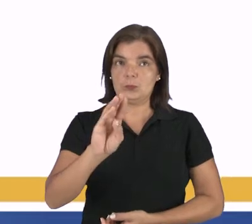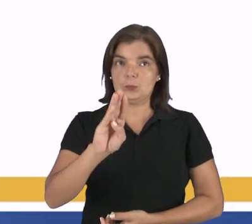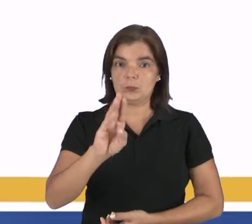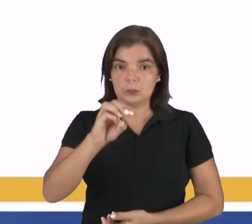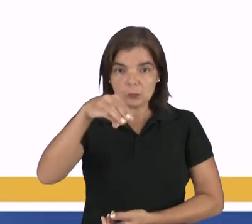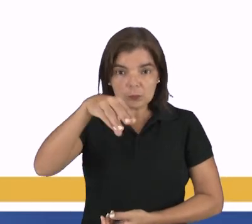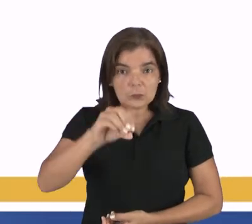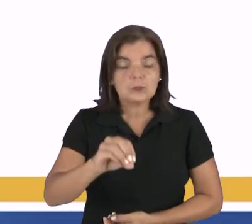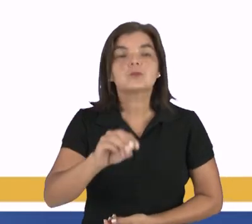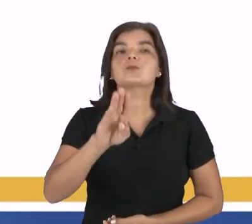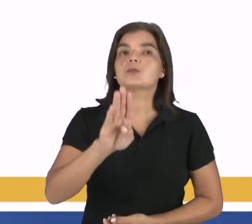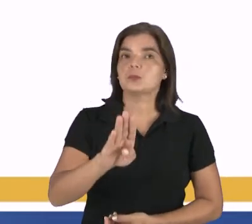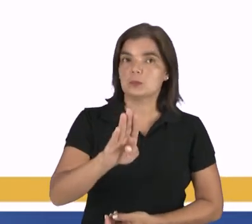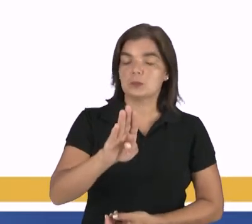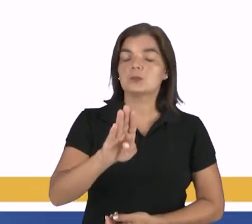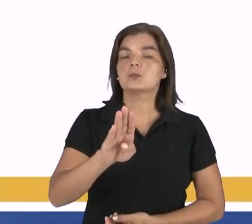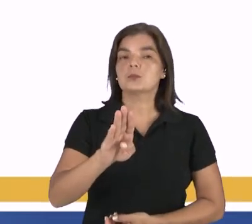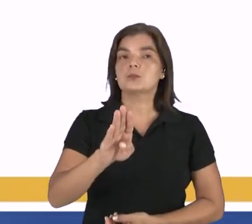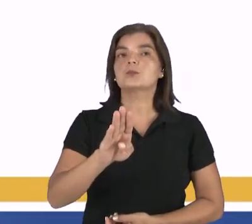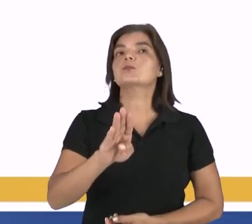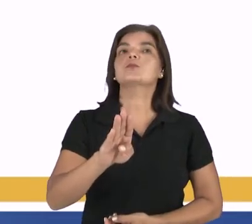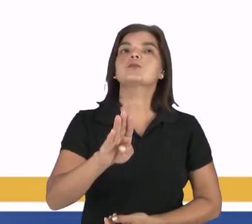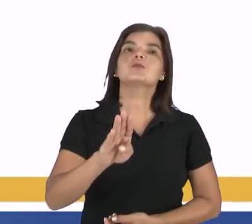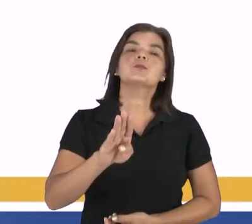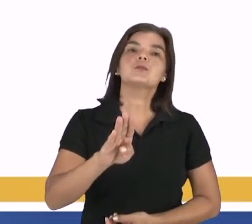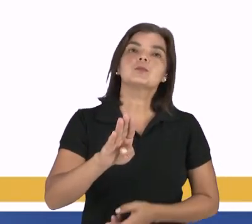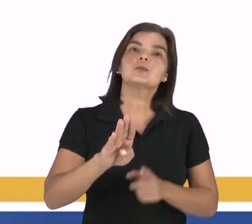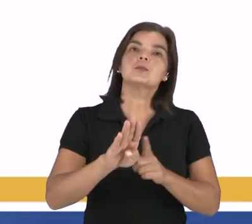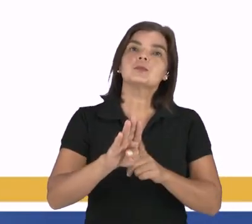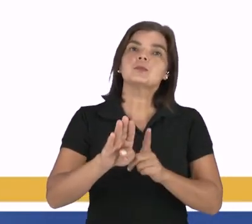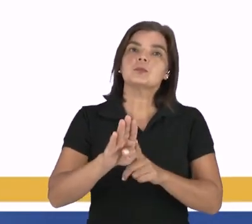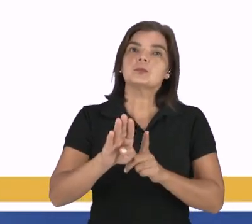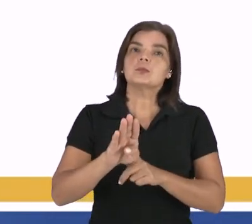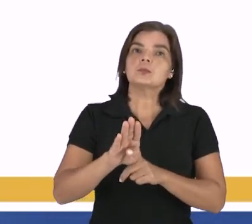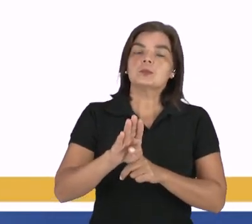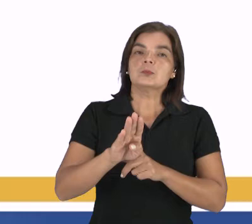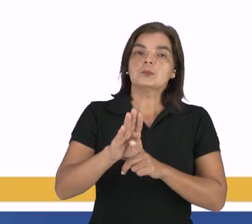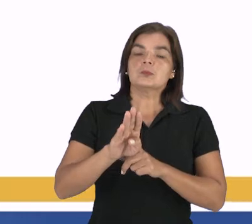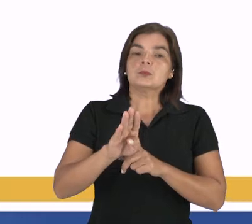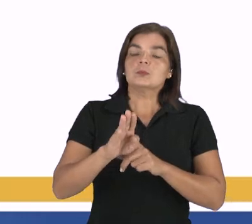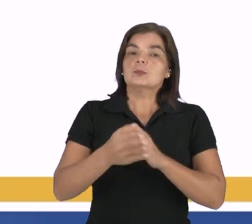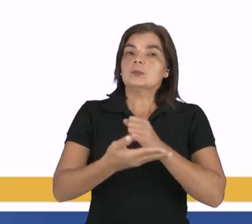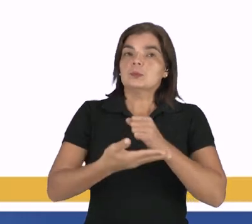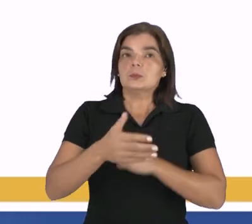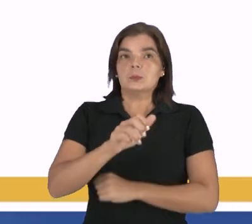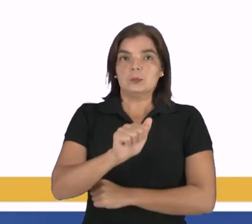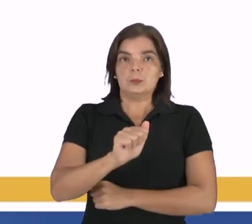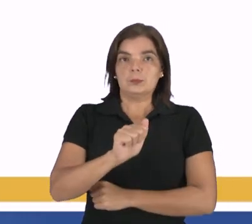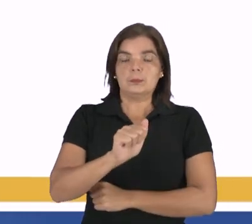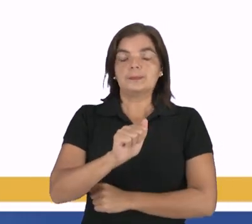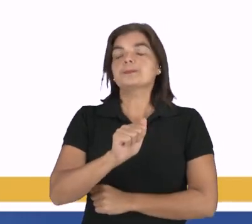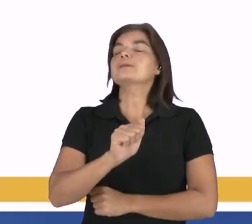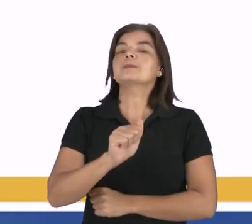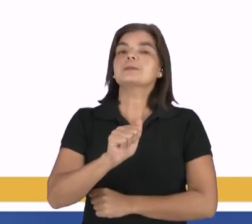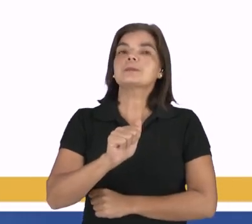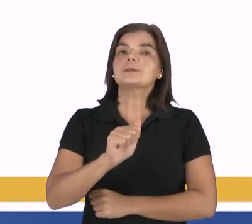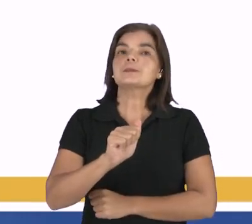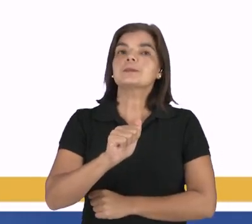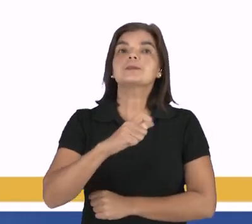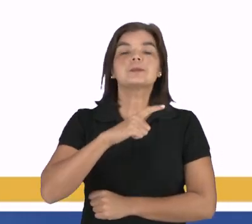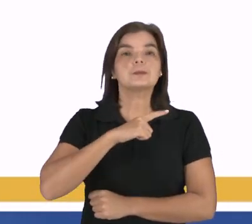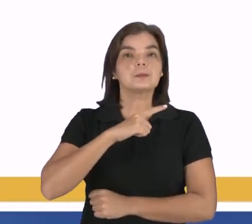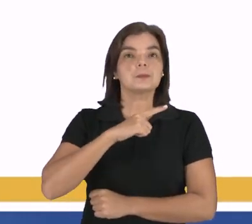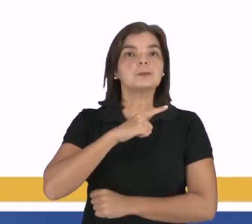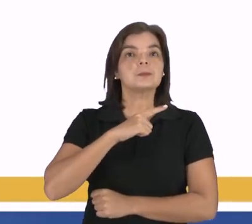de B, então o log, né, de B na base A, e aí